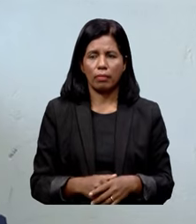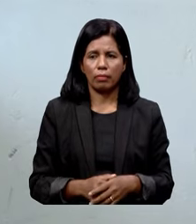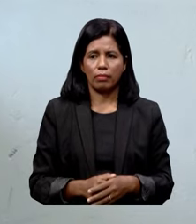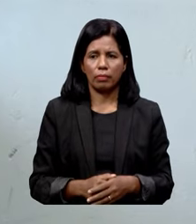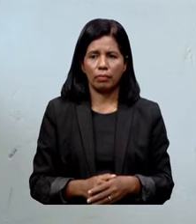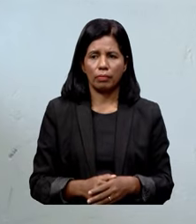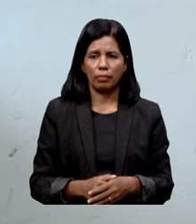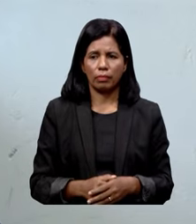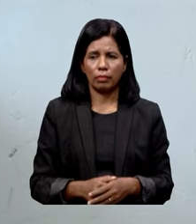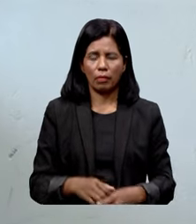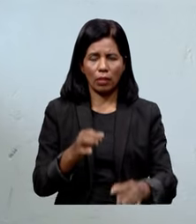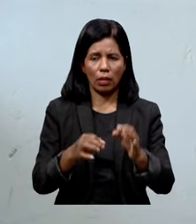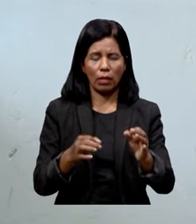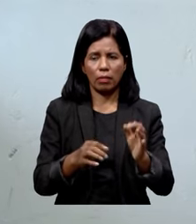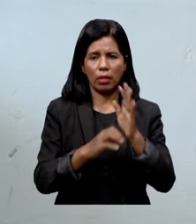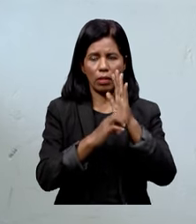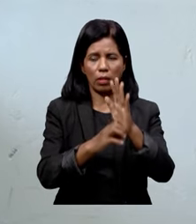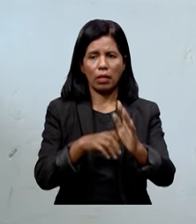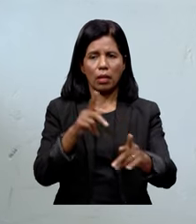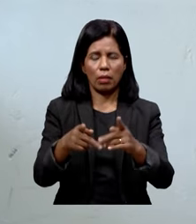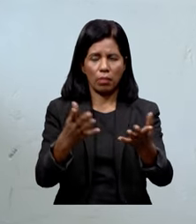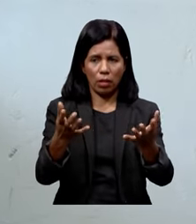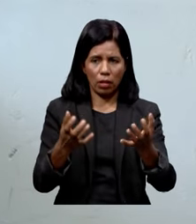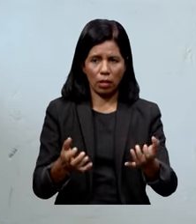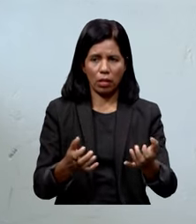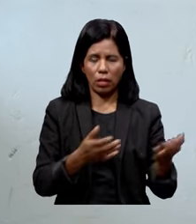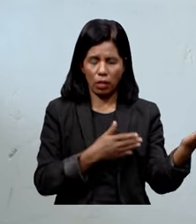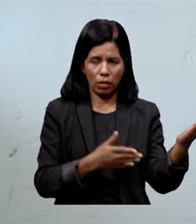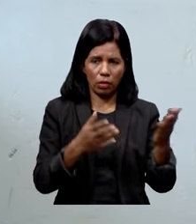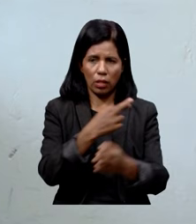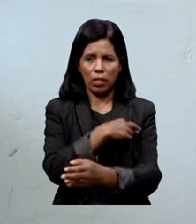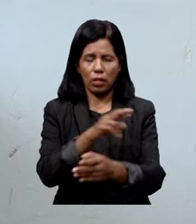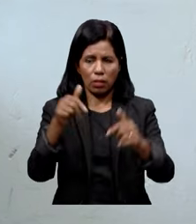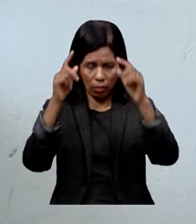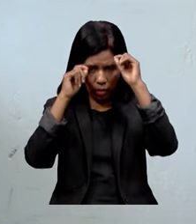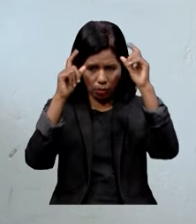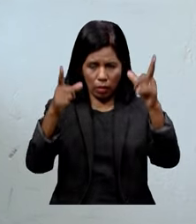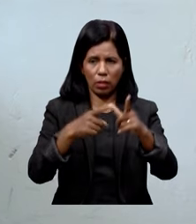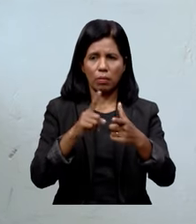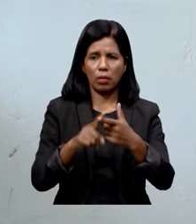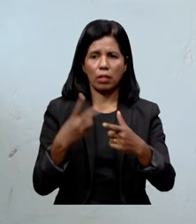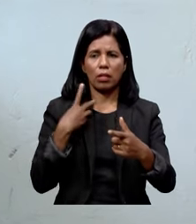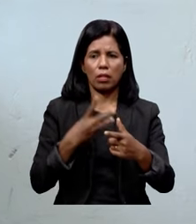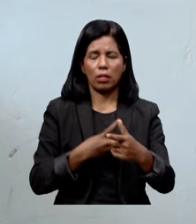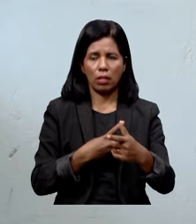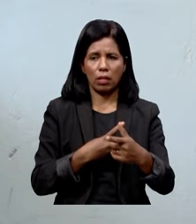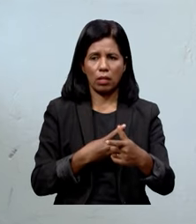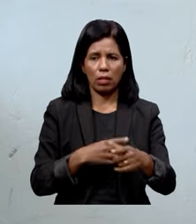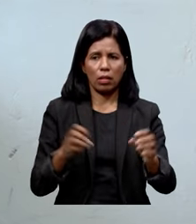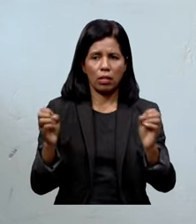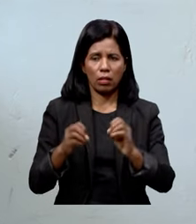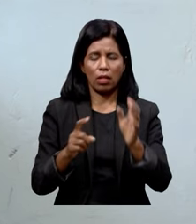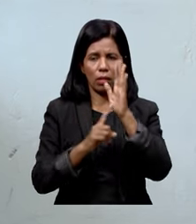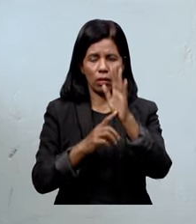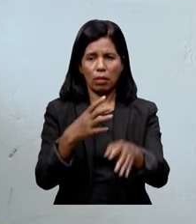Lebe, se karak por exemplo, se ema karak hatama religião rumah mai hati Timor Leste depois maka ita kar lain tem kesarnya